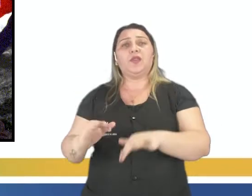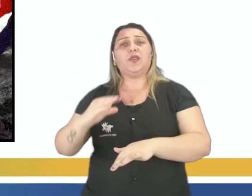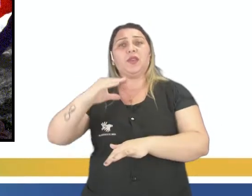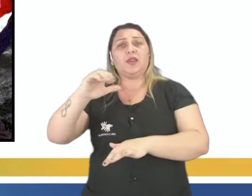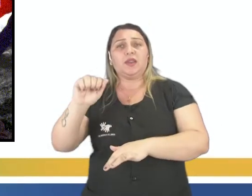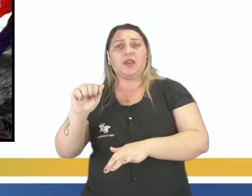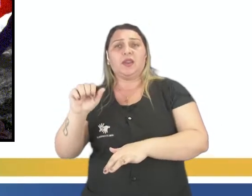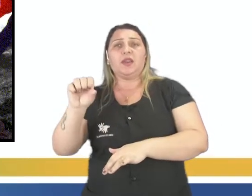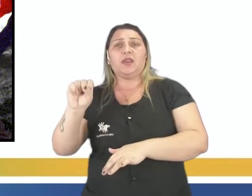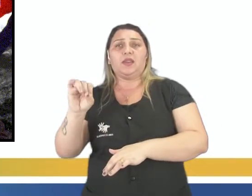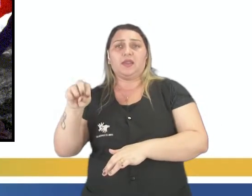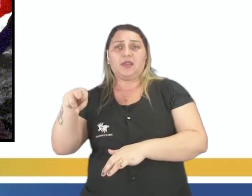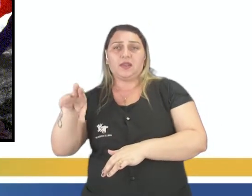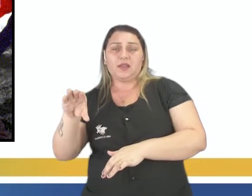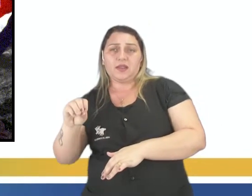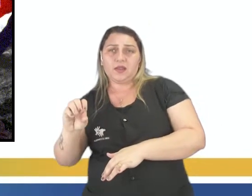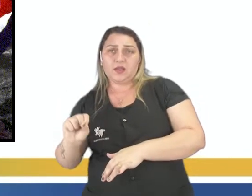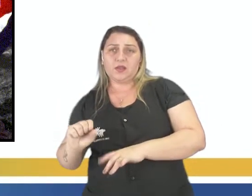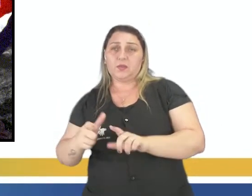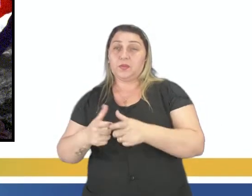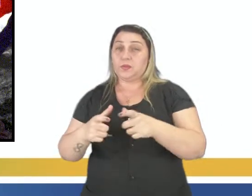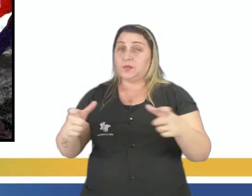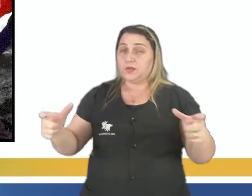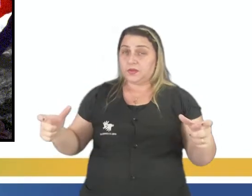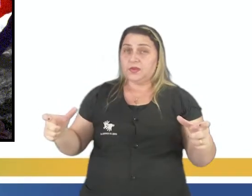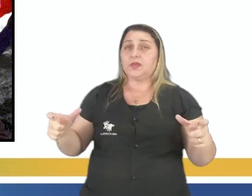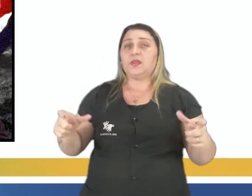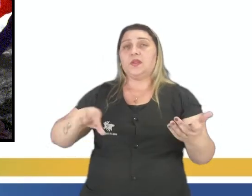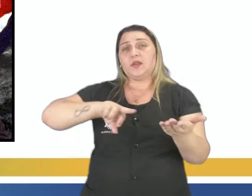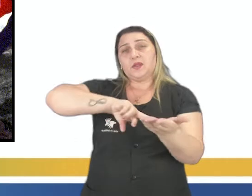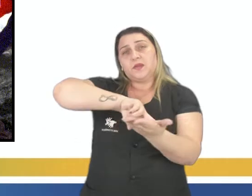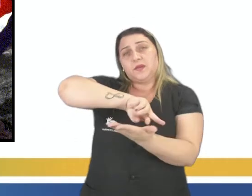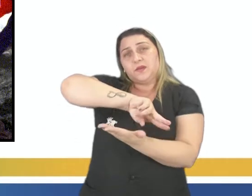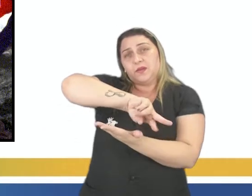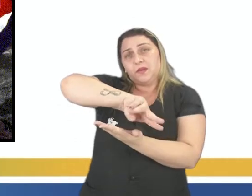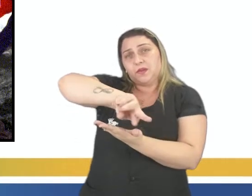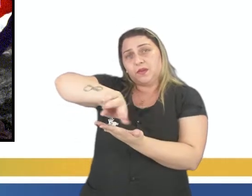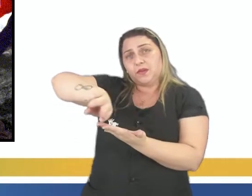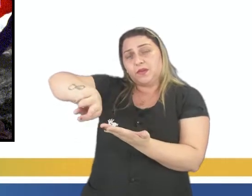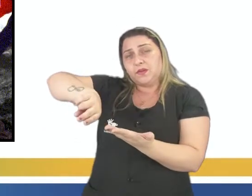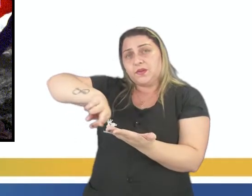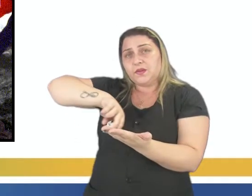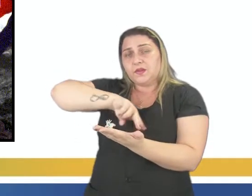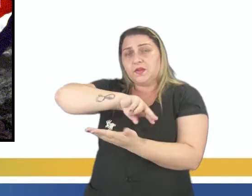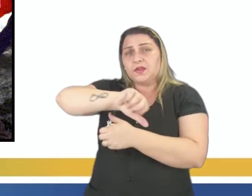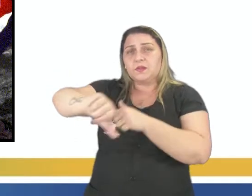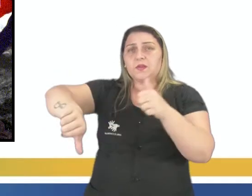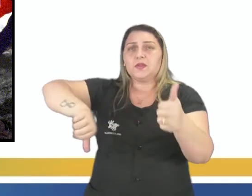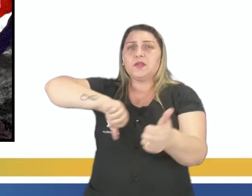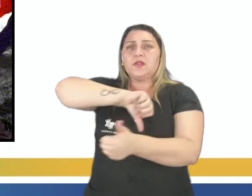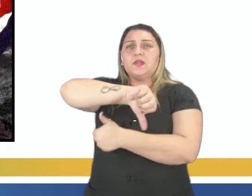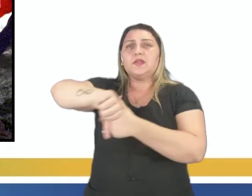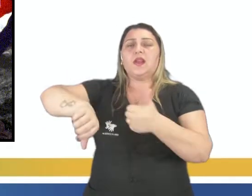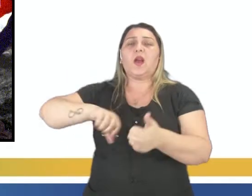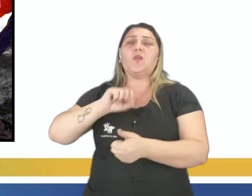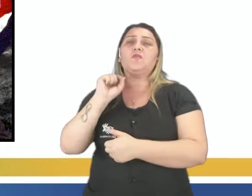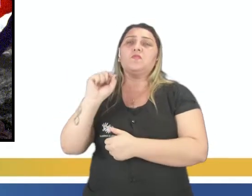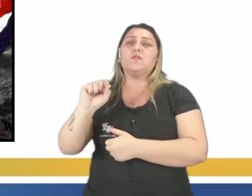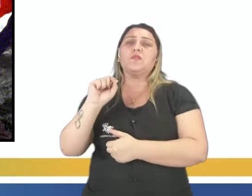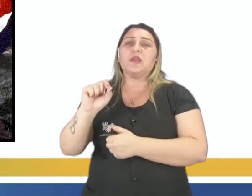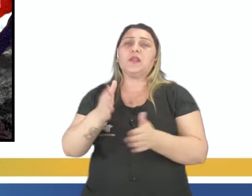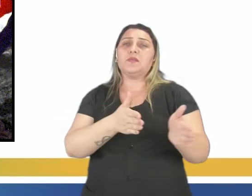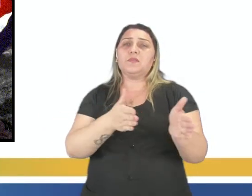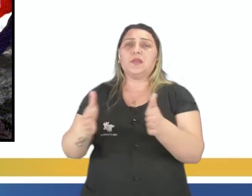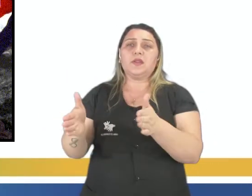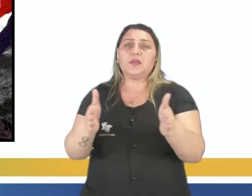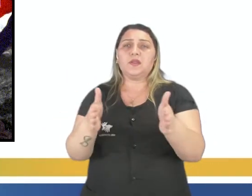e bordéis, tá bom? Então, a gente tem aí uma vasta reformulação. O que é interessante falar desse